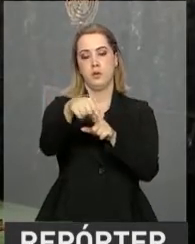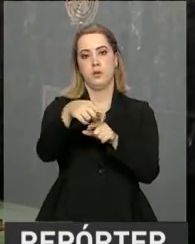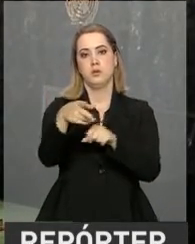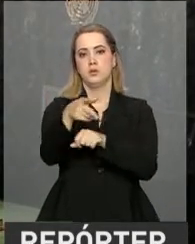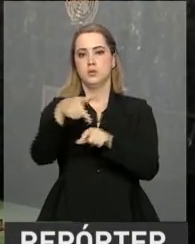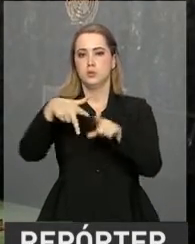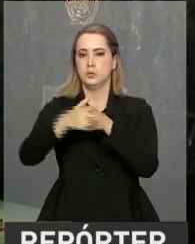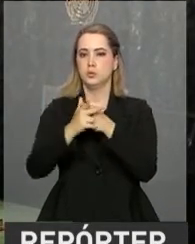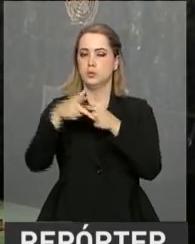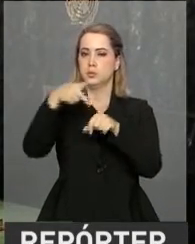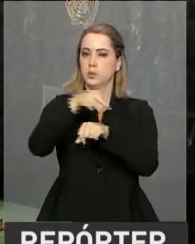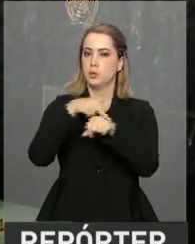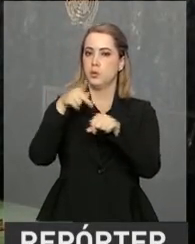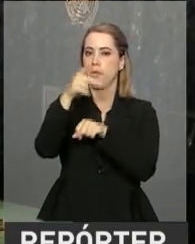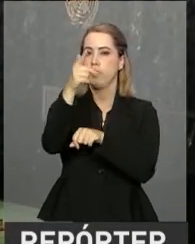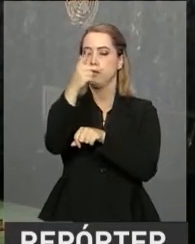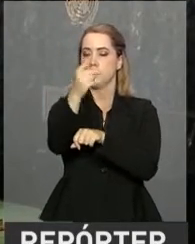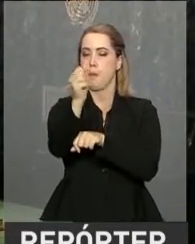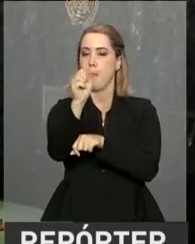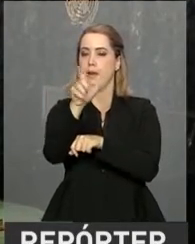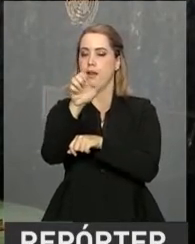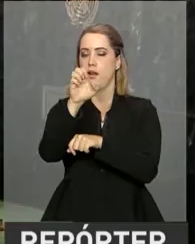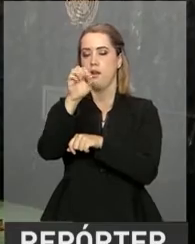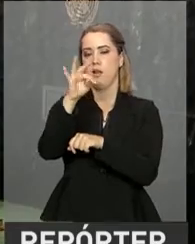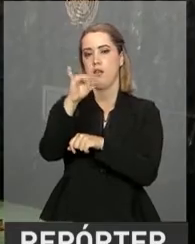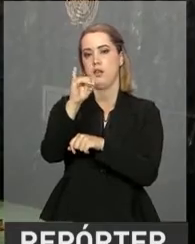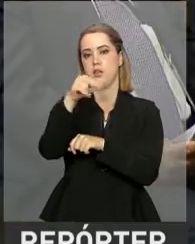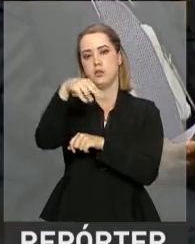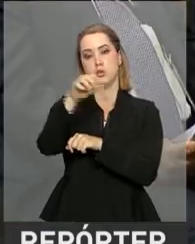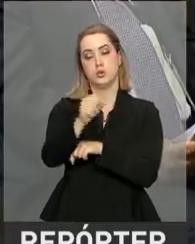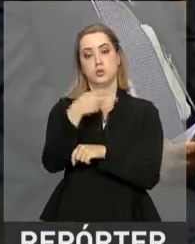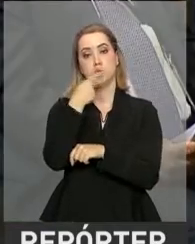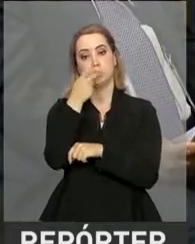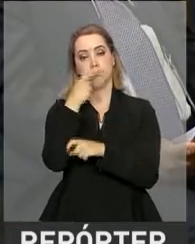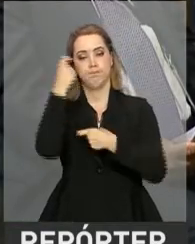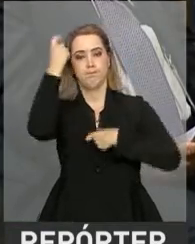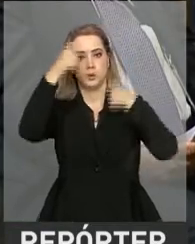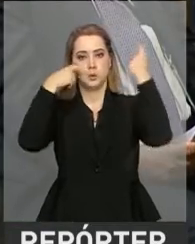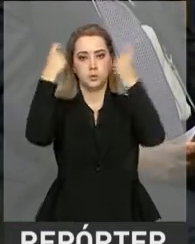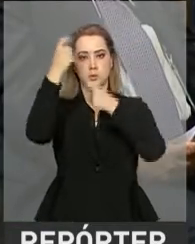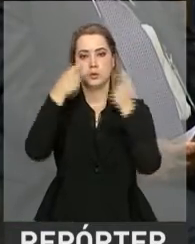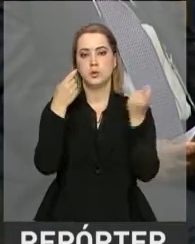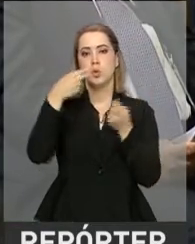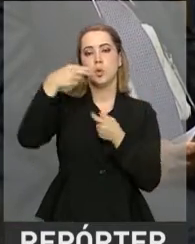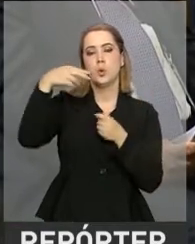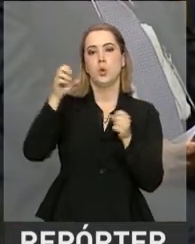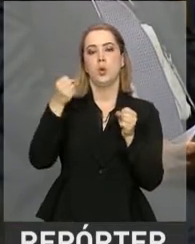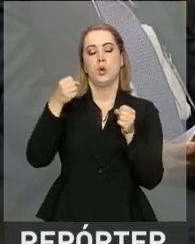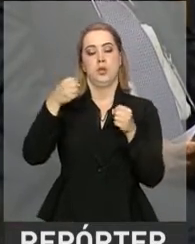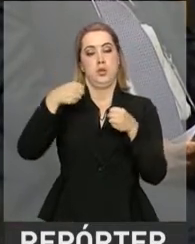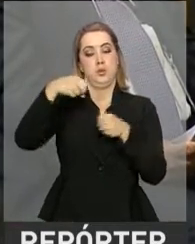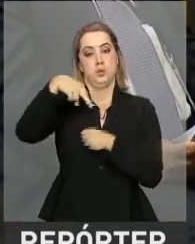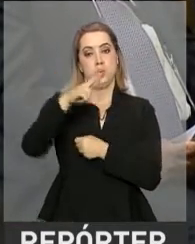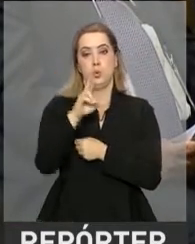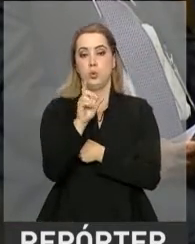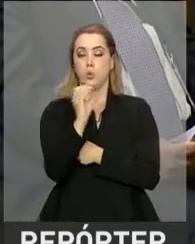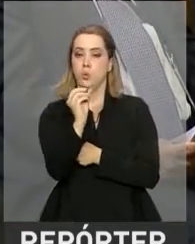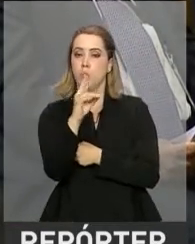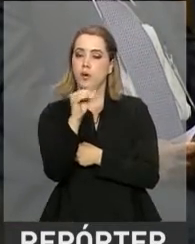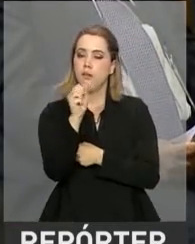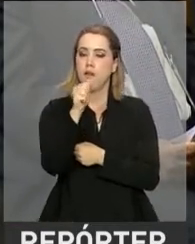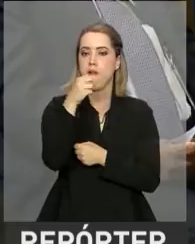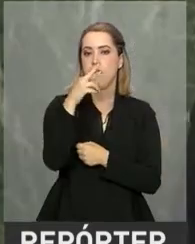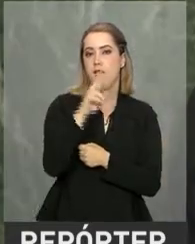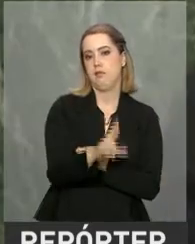pelo presidente, que mostrou preocupação com o arsenal nuclear e o recente teste feito pela Coreia do Norte. Já sobre as